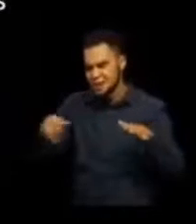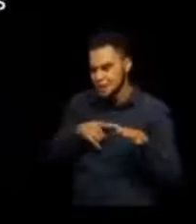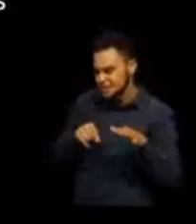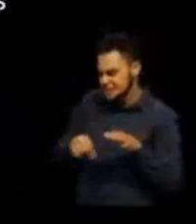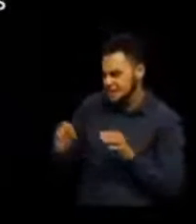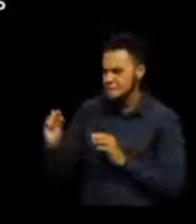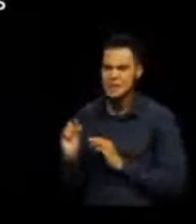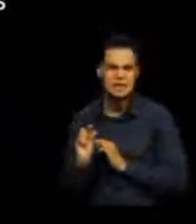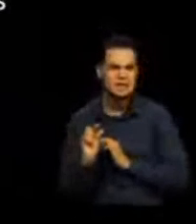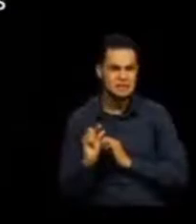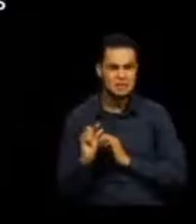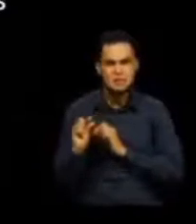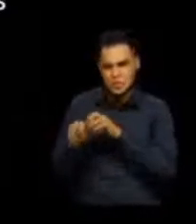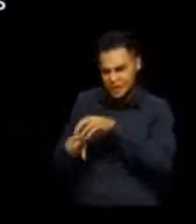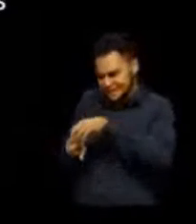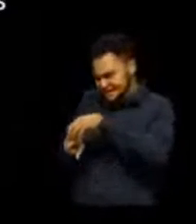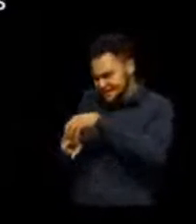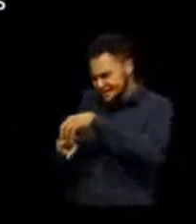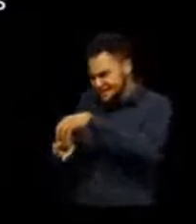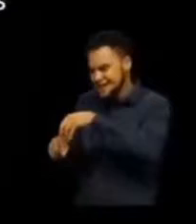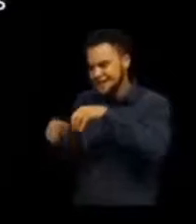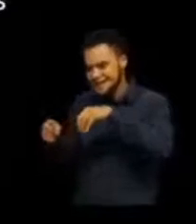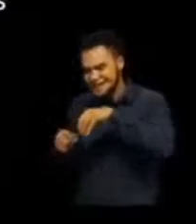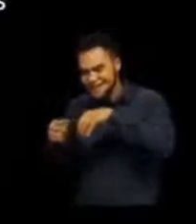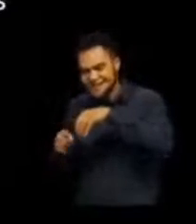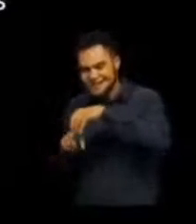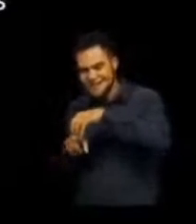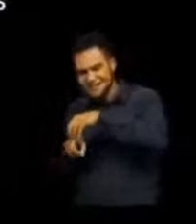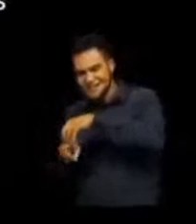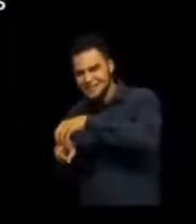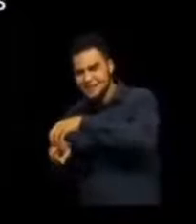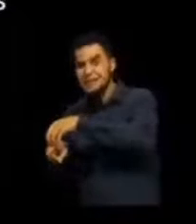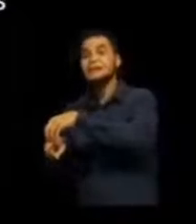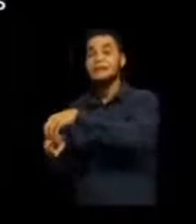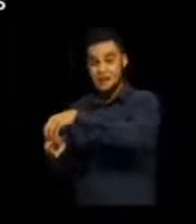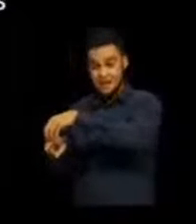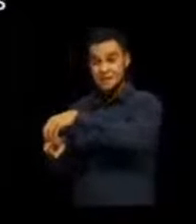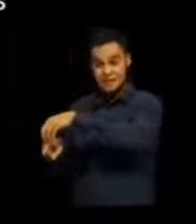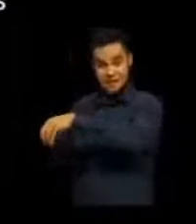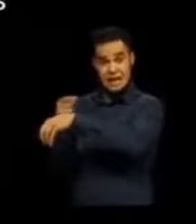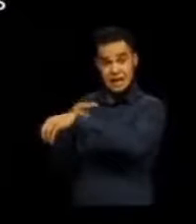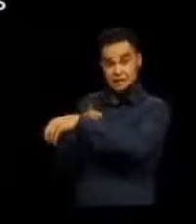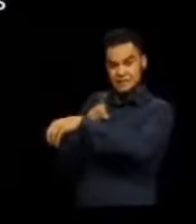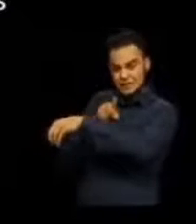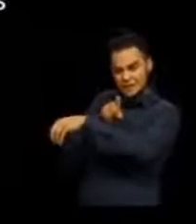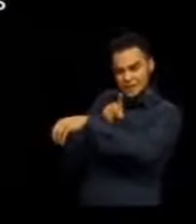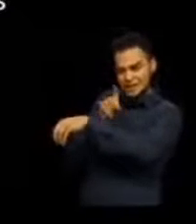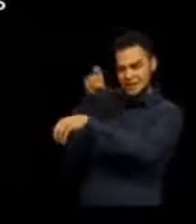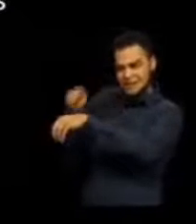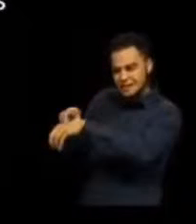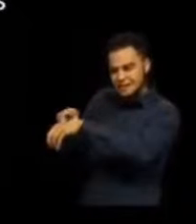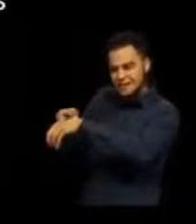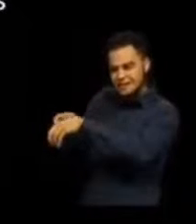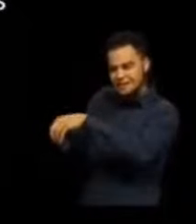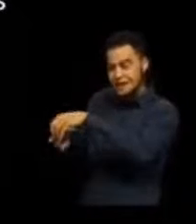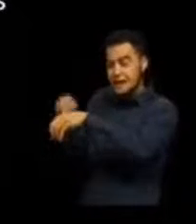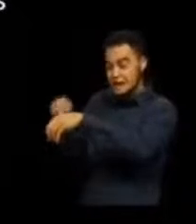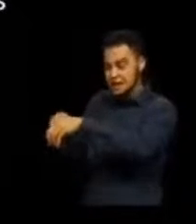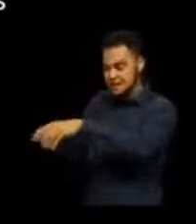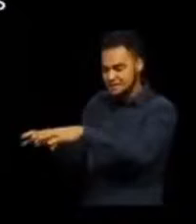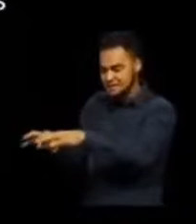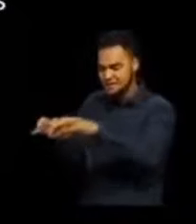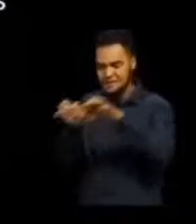bem pequenininho, aquele ali que vai transmitir a esquistossomose. Os principais sintomas